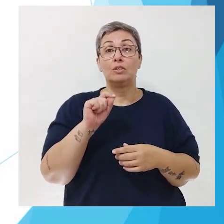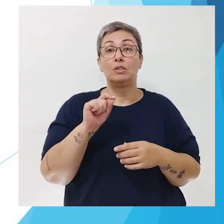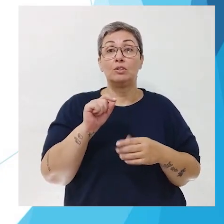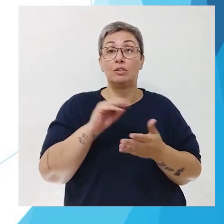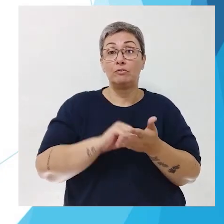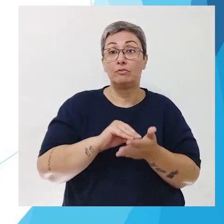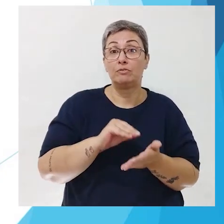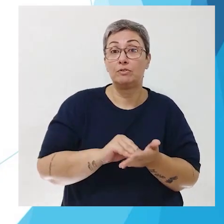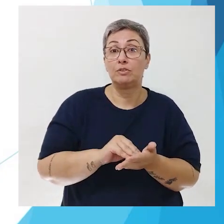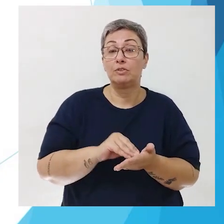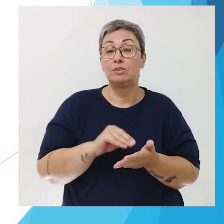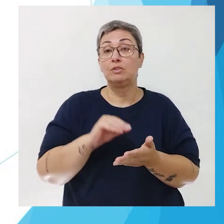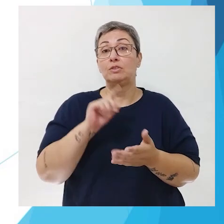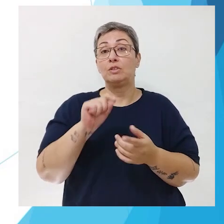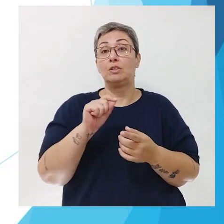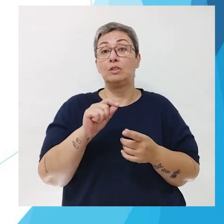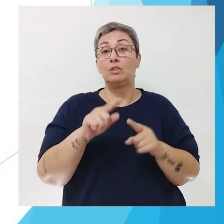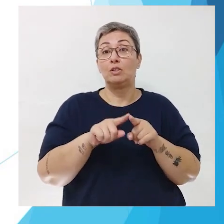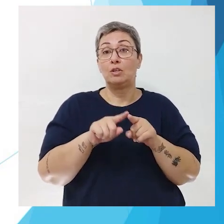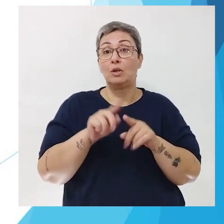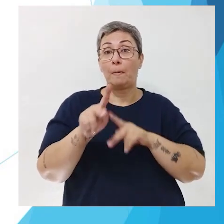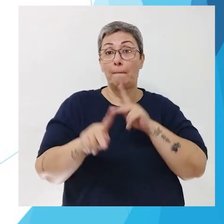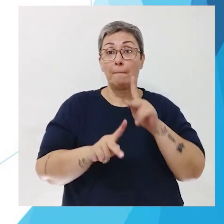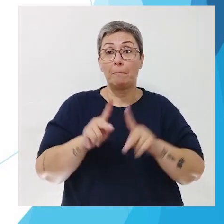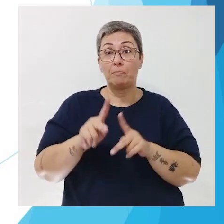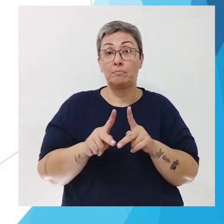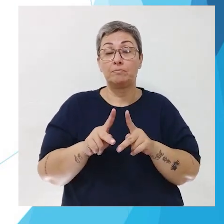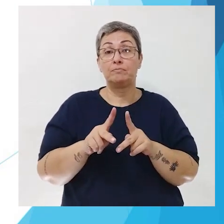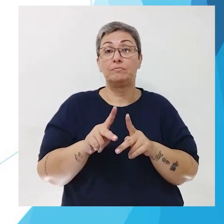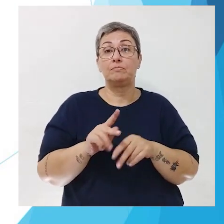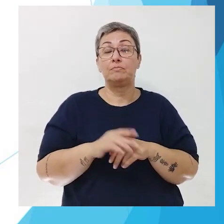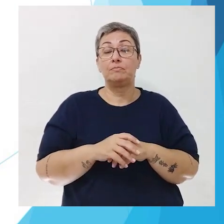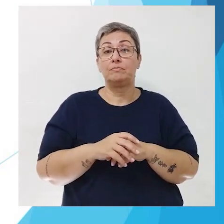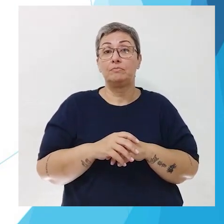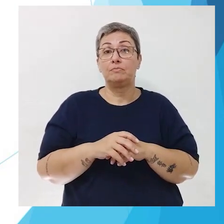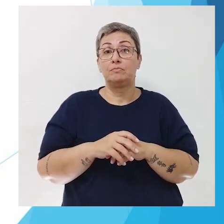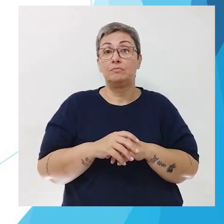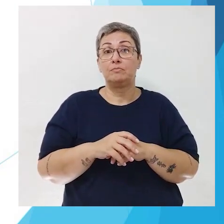Outras carências de parte da população